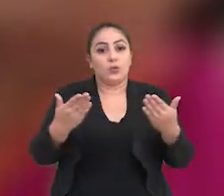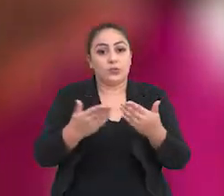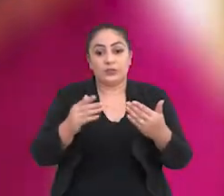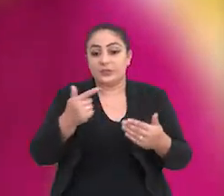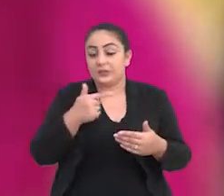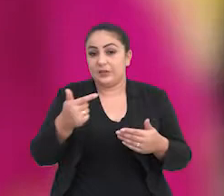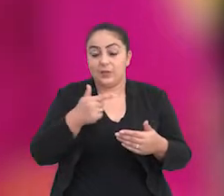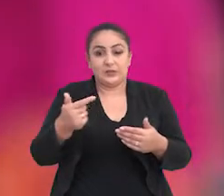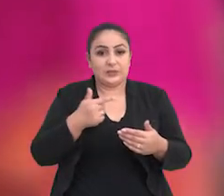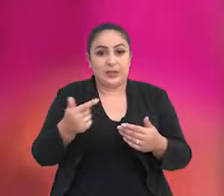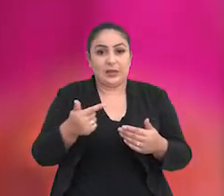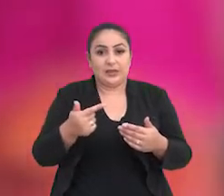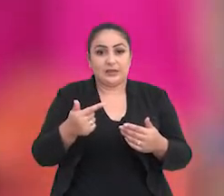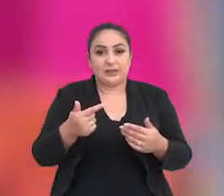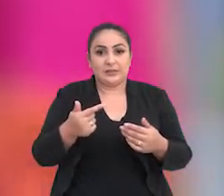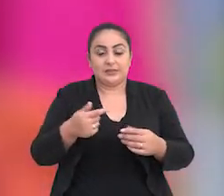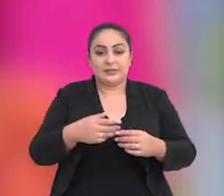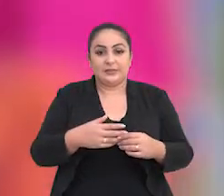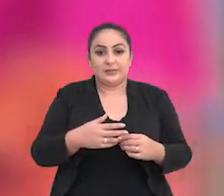Hoje eles não têm